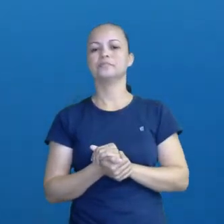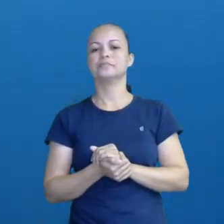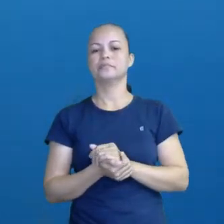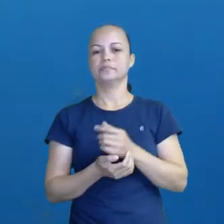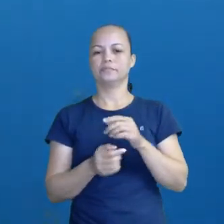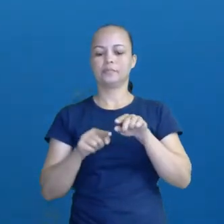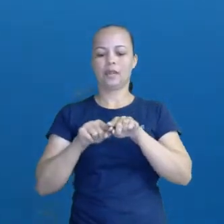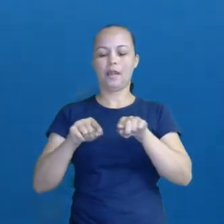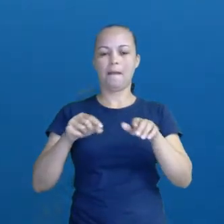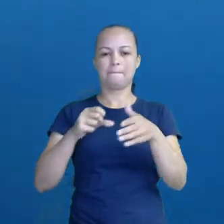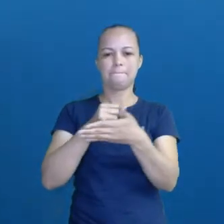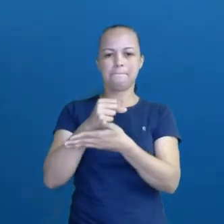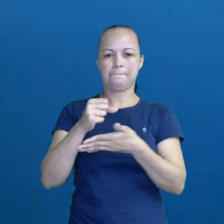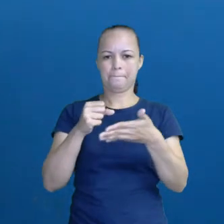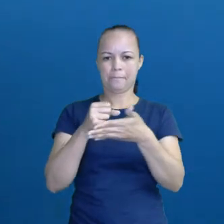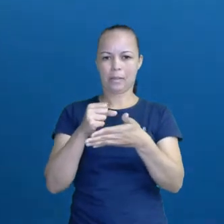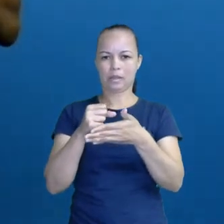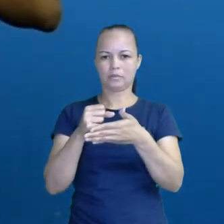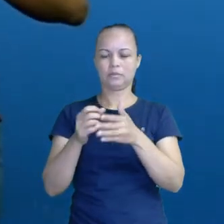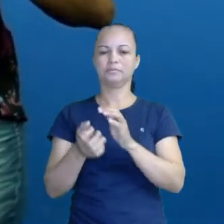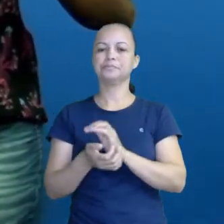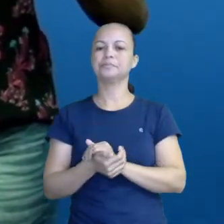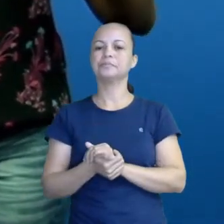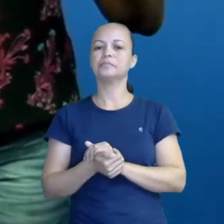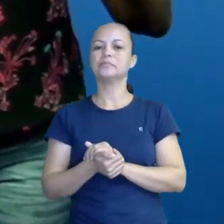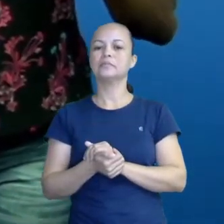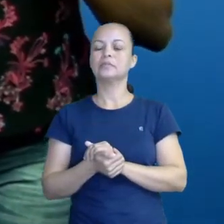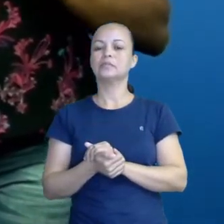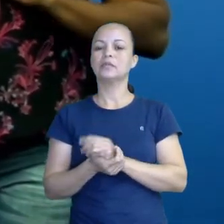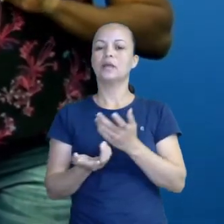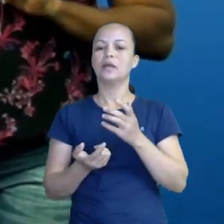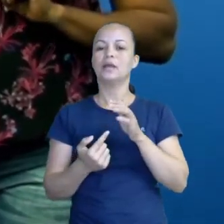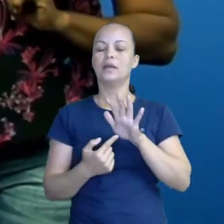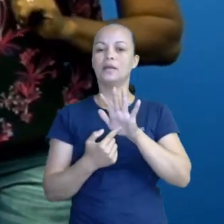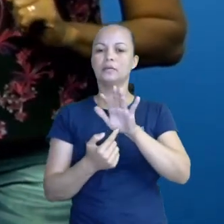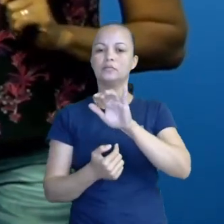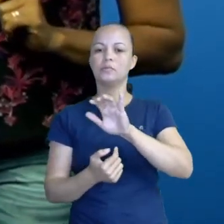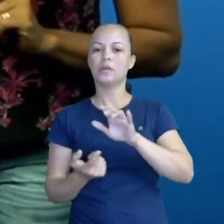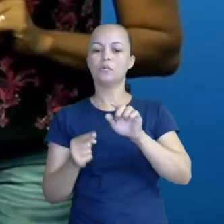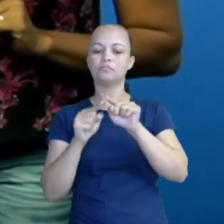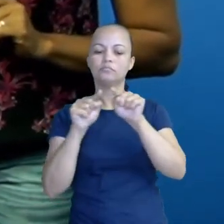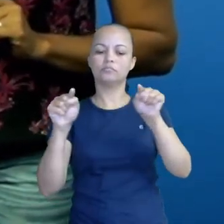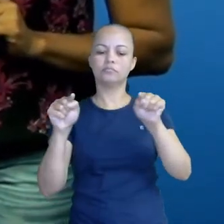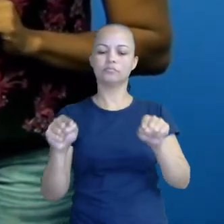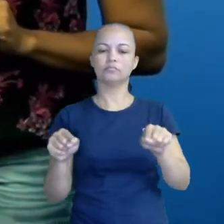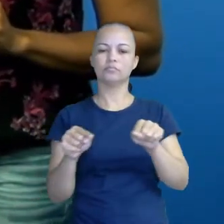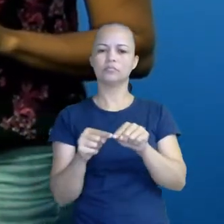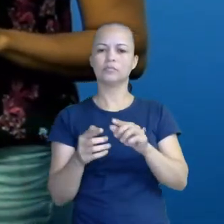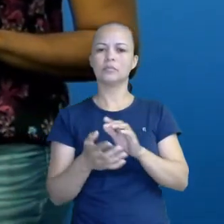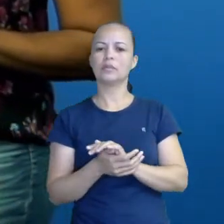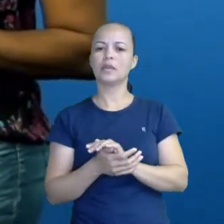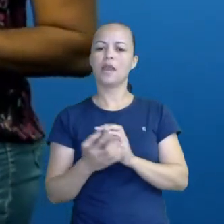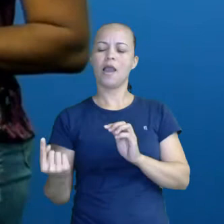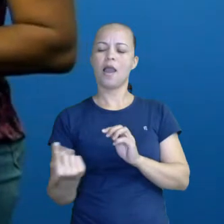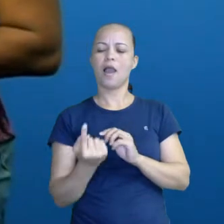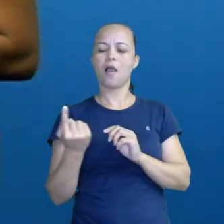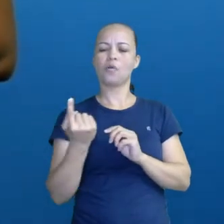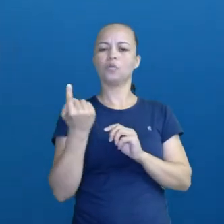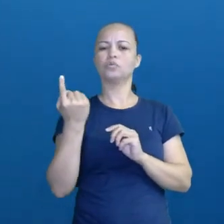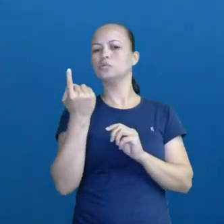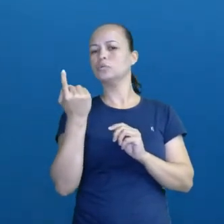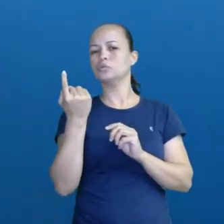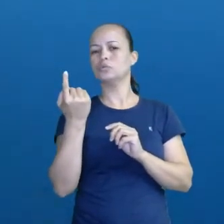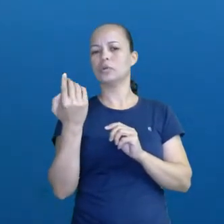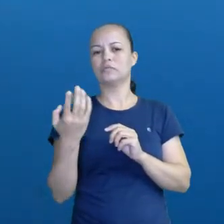fácil daqui certo é a base do meu retângulo e qual é a altura